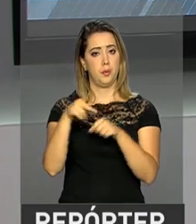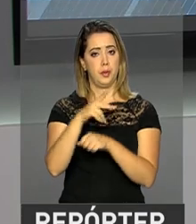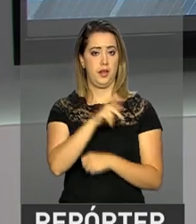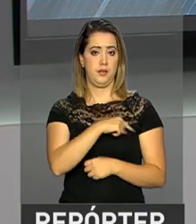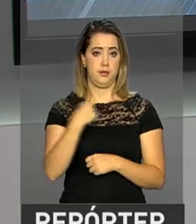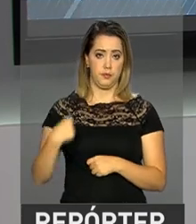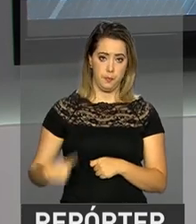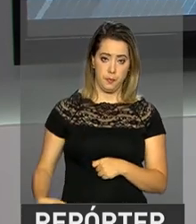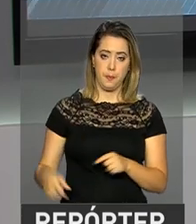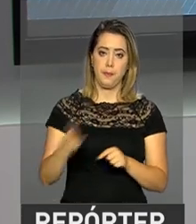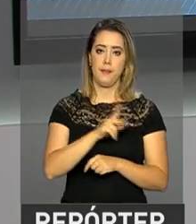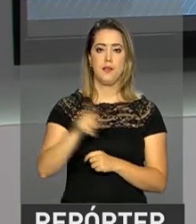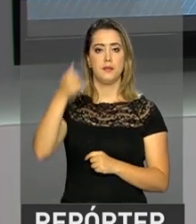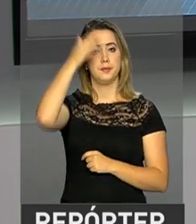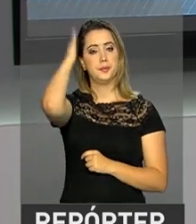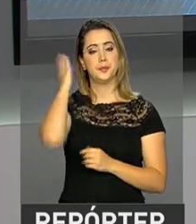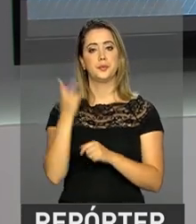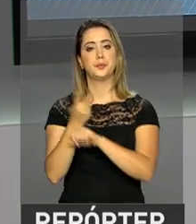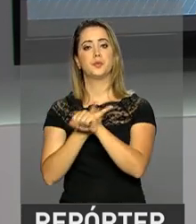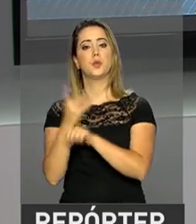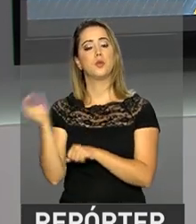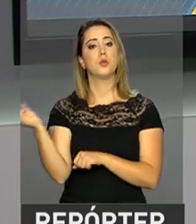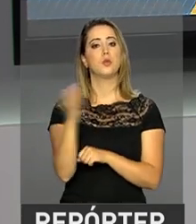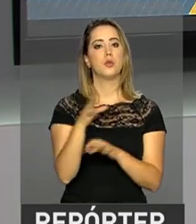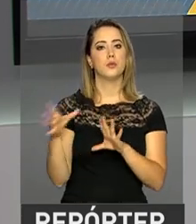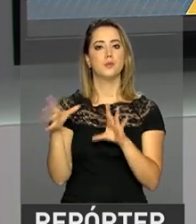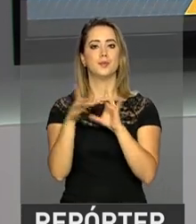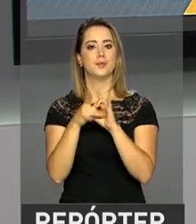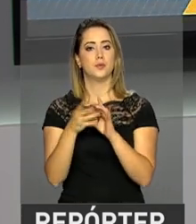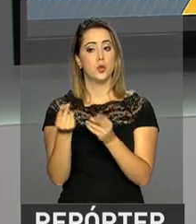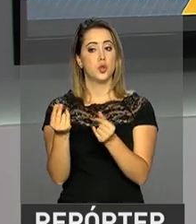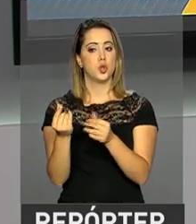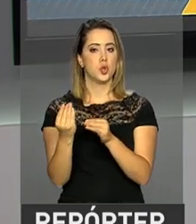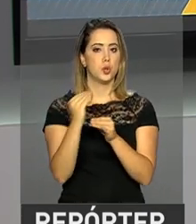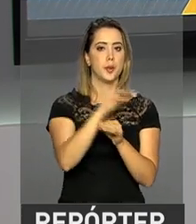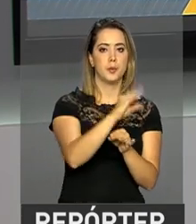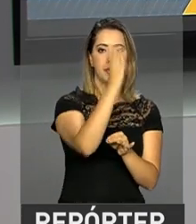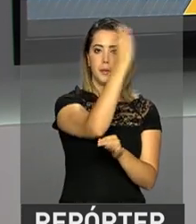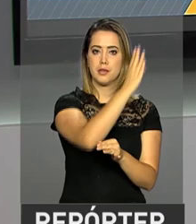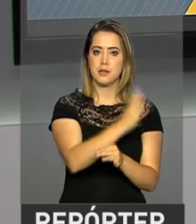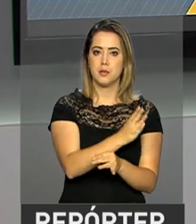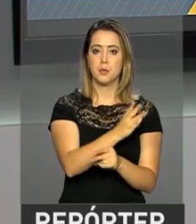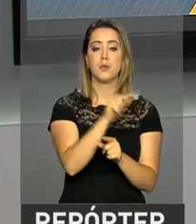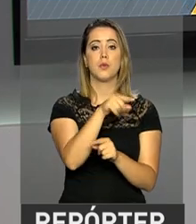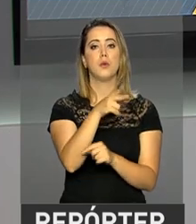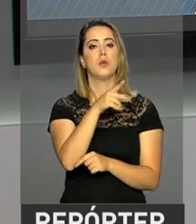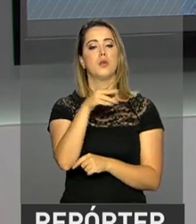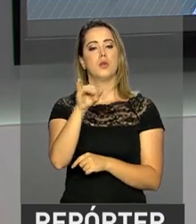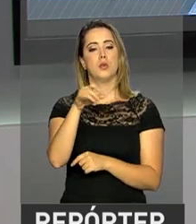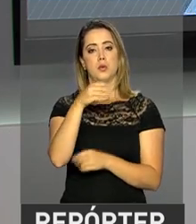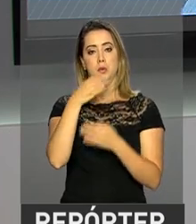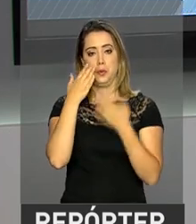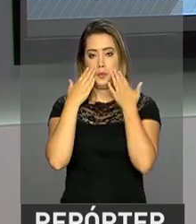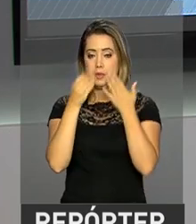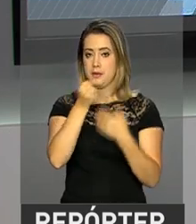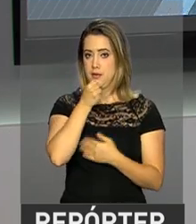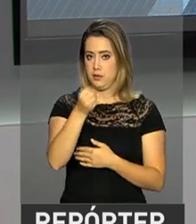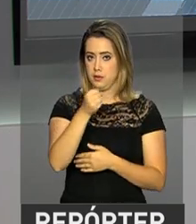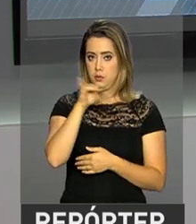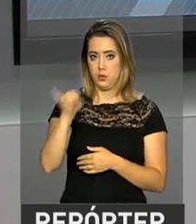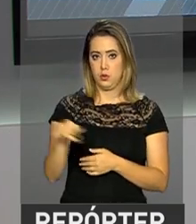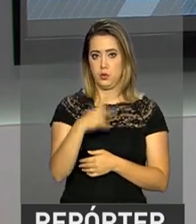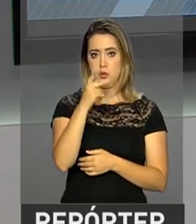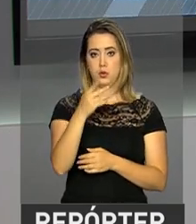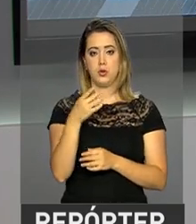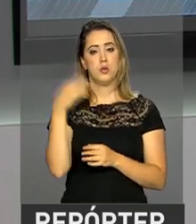o presidente Michel Temer busca novas parcerias e investimentos para o Brasil. O repórter João Pedro Neto nos conta